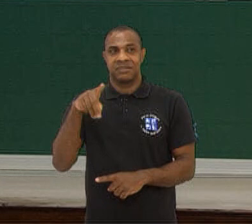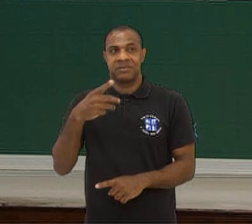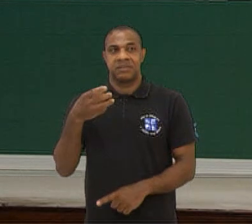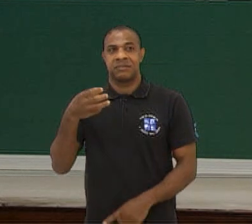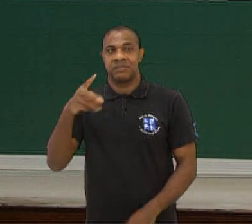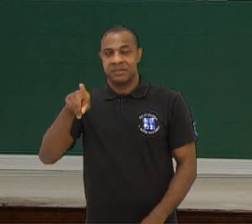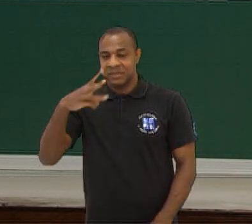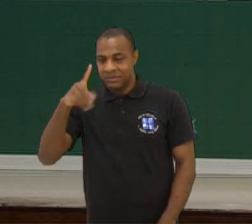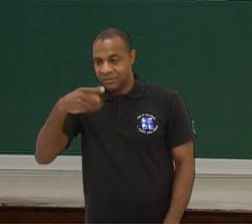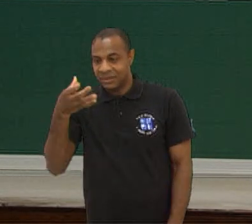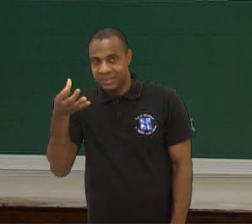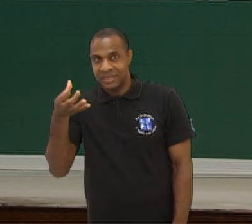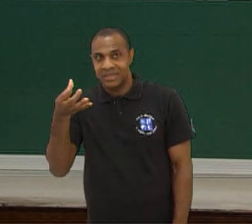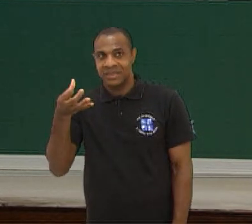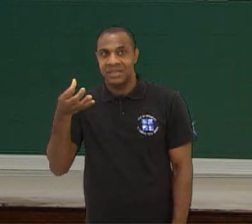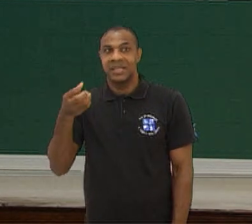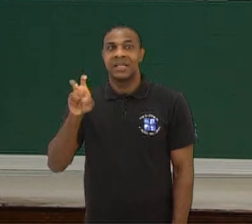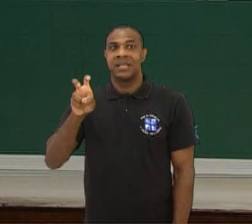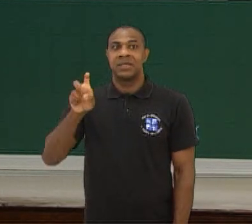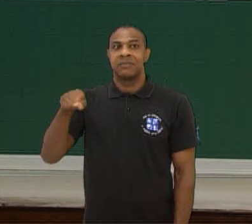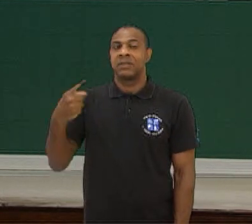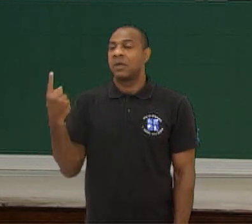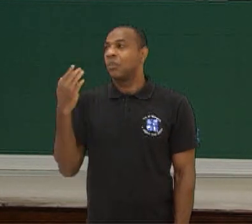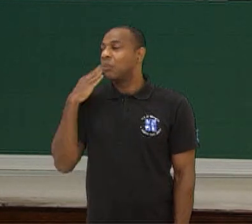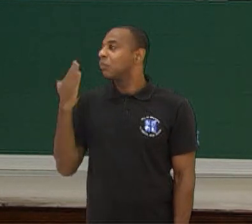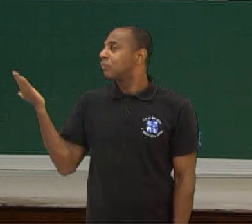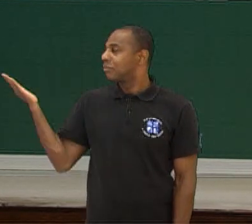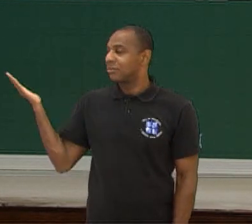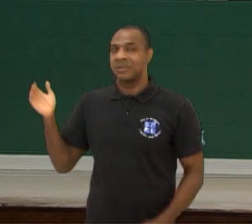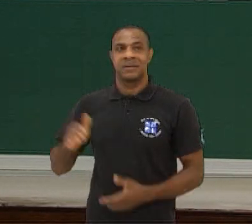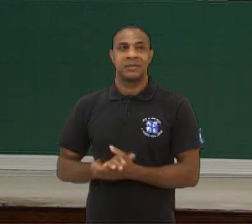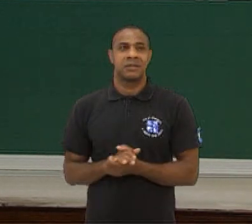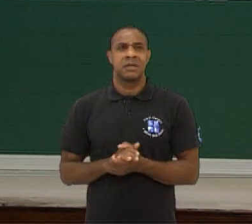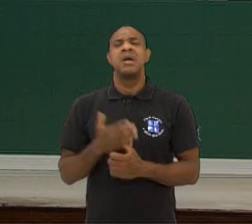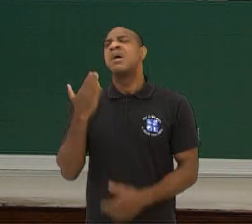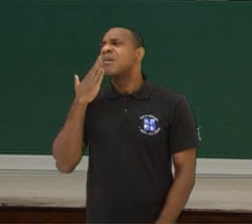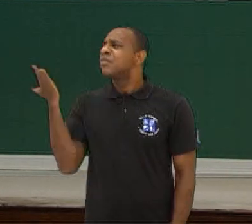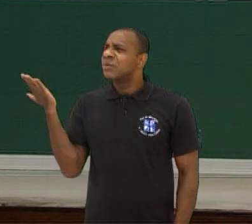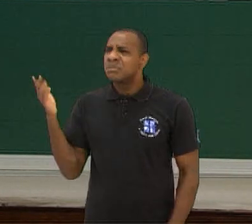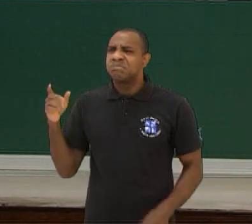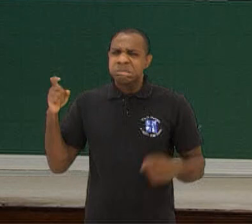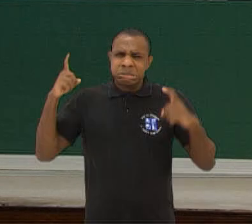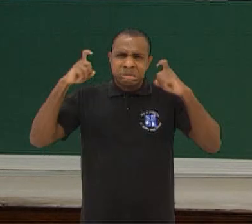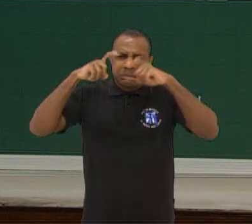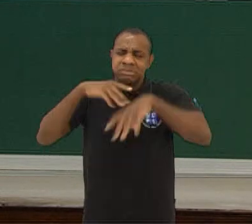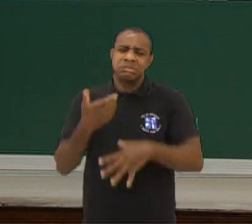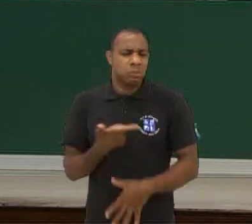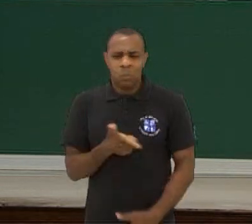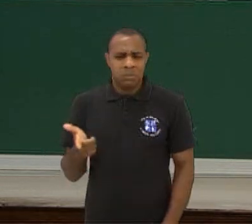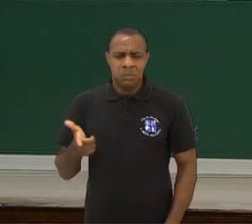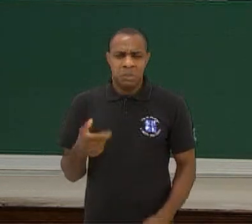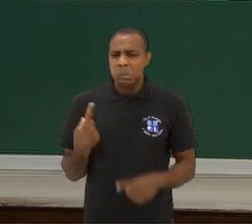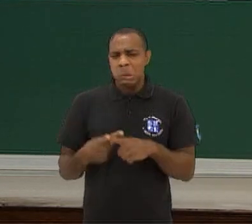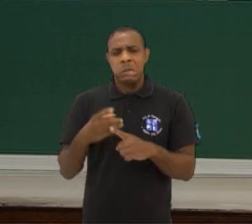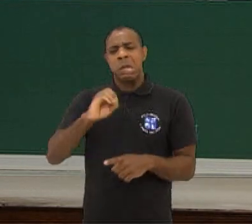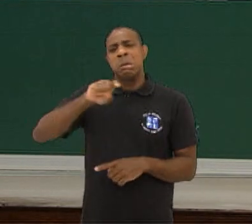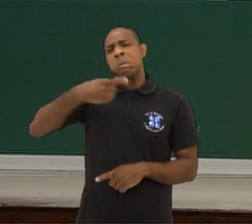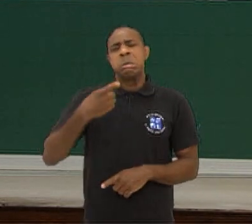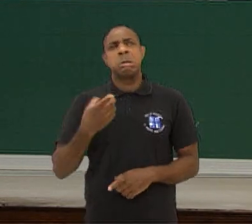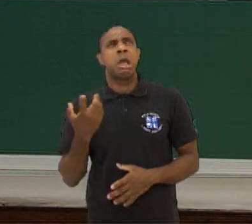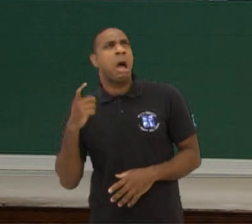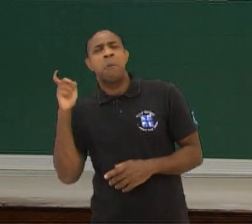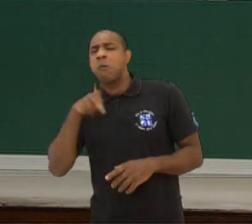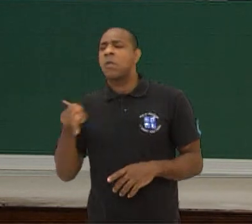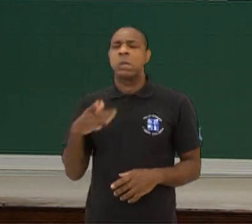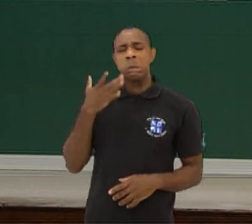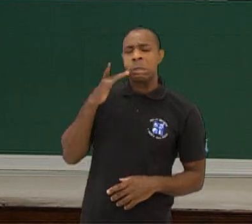5,1. Tá? Então, deu certinho. Tranquilo? Vocês viram como não é porque é com vírgula, deu diferente. Não, o jeito de fazer tudo